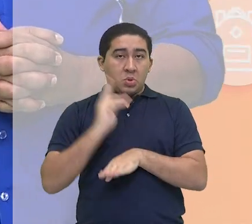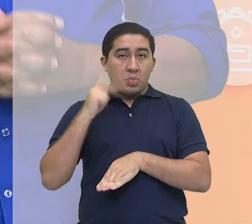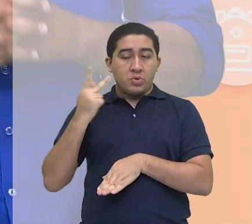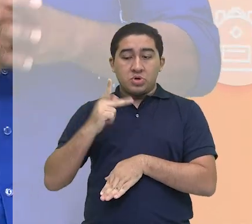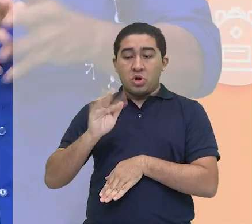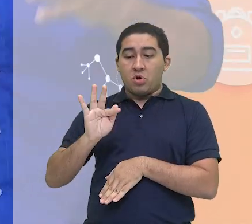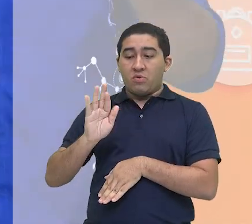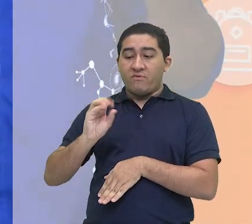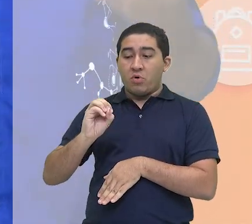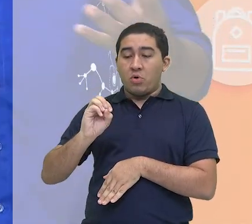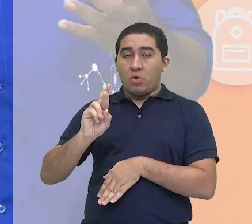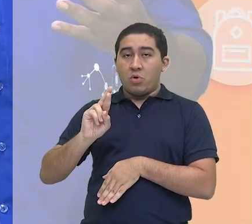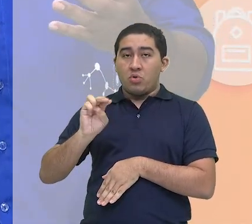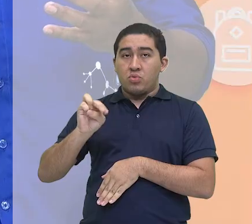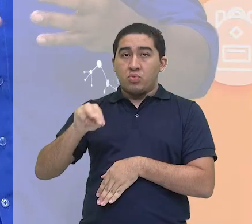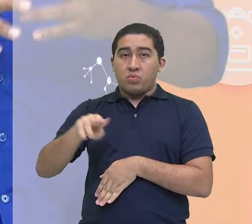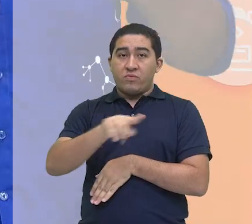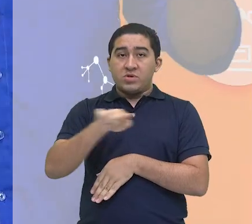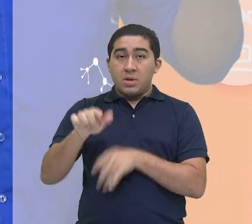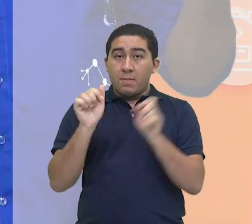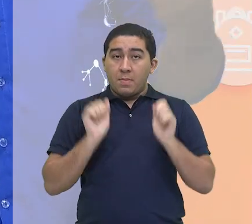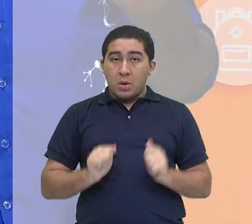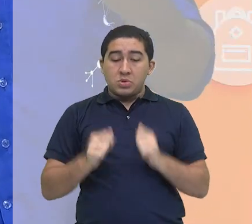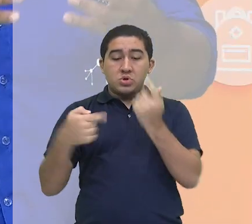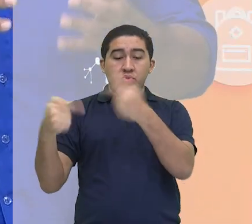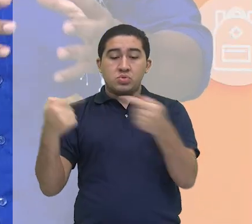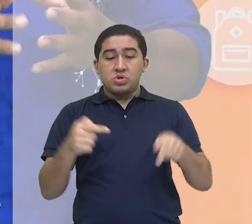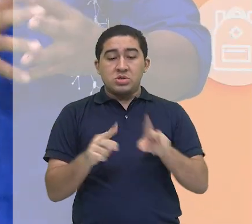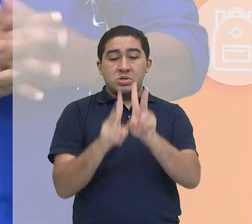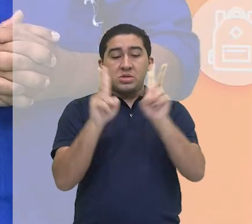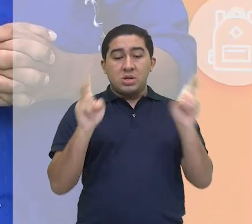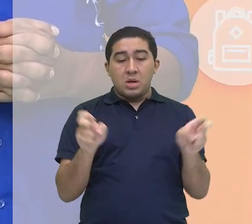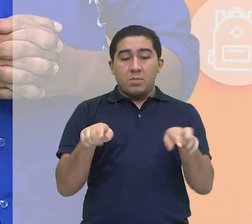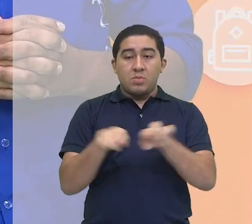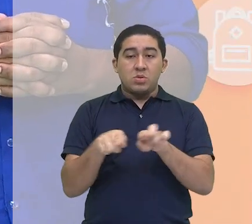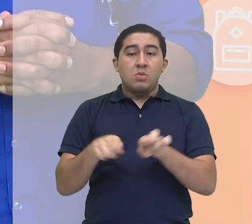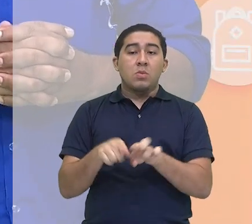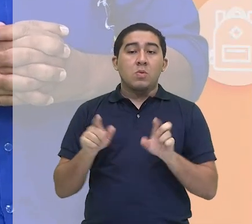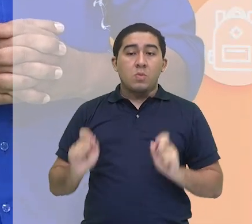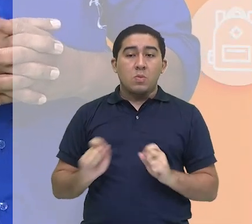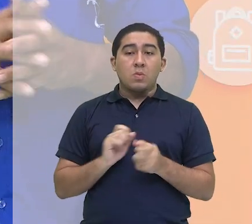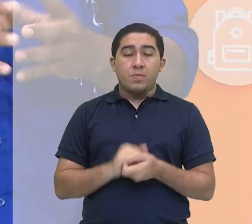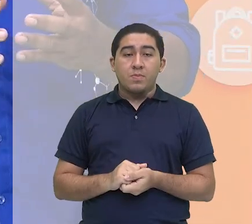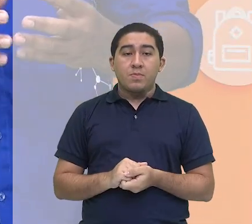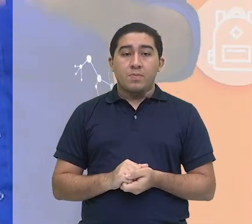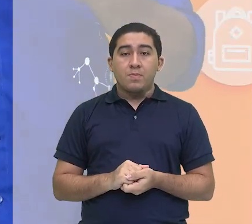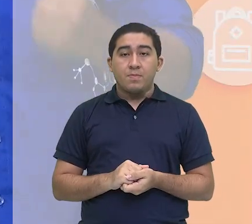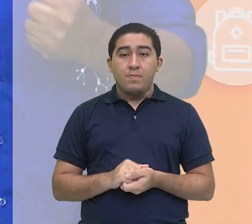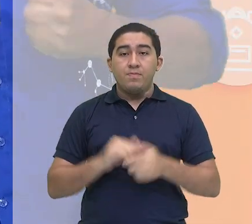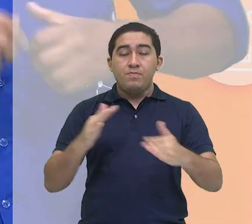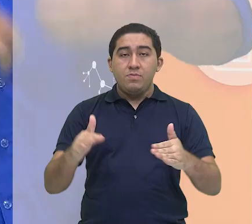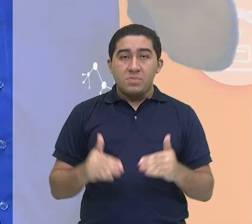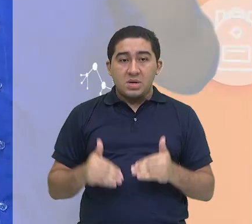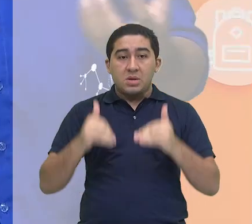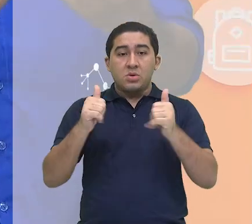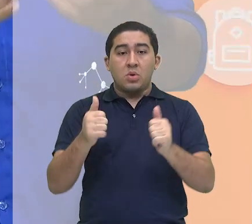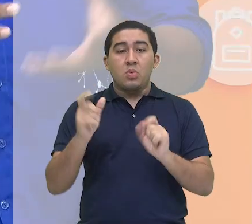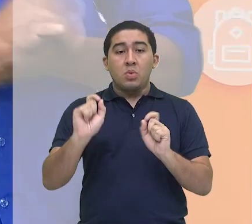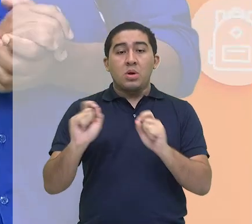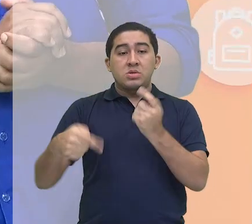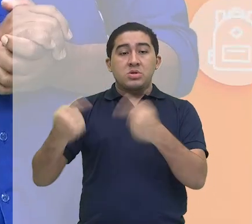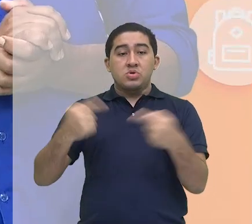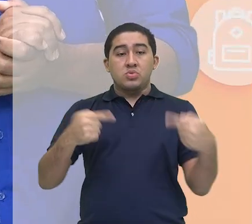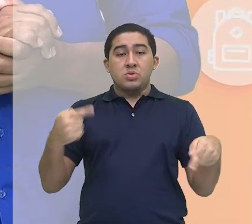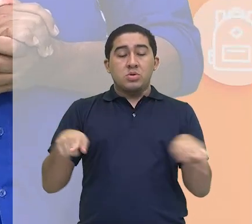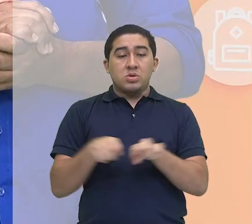política para que você possa discutir, né, questões também que vão beneficiar, né, essas